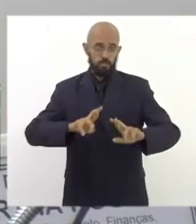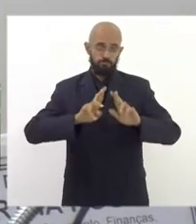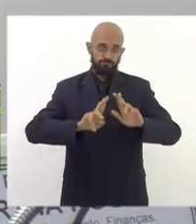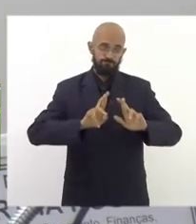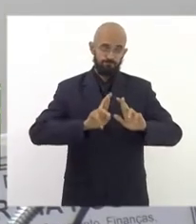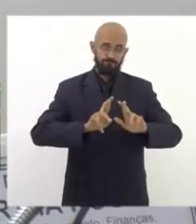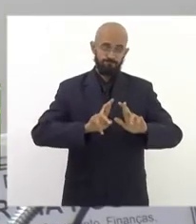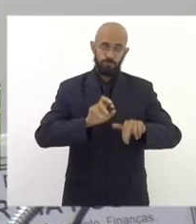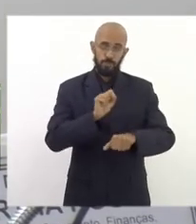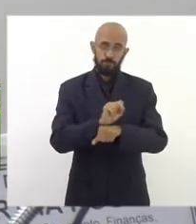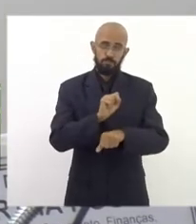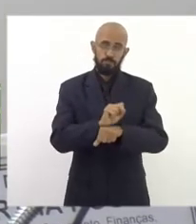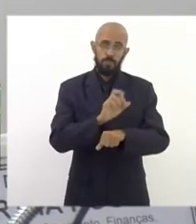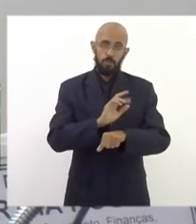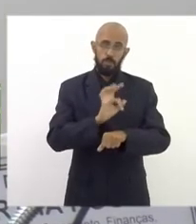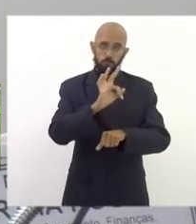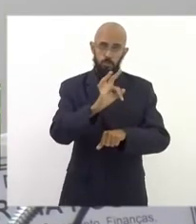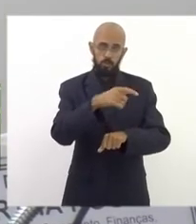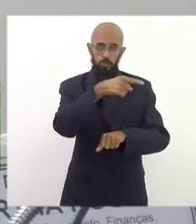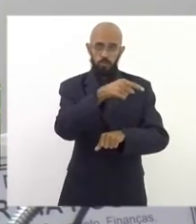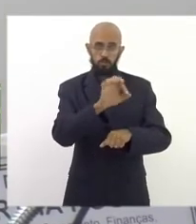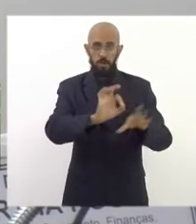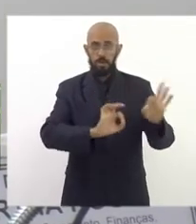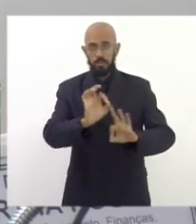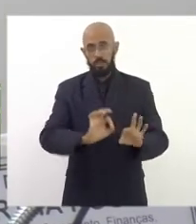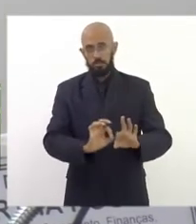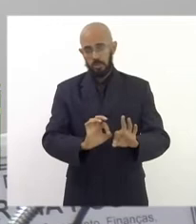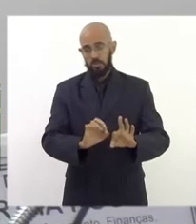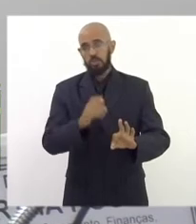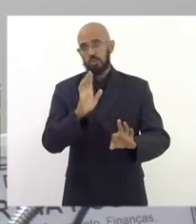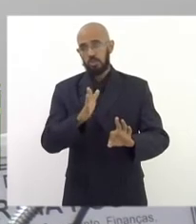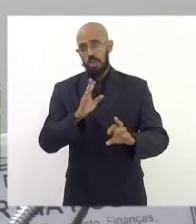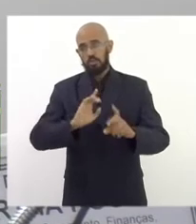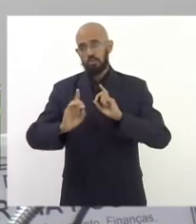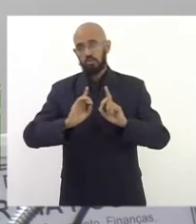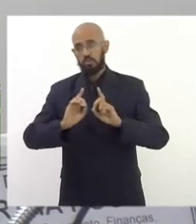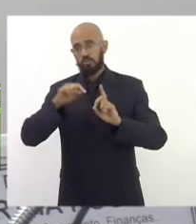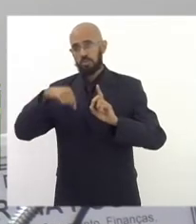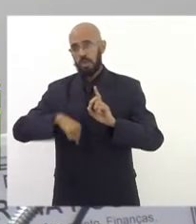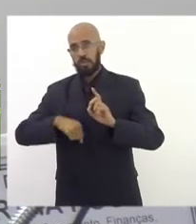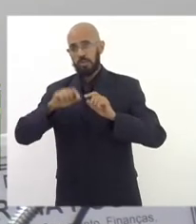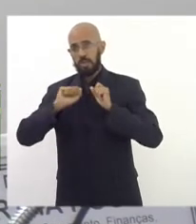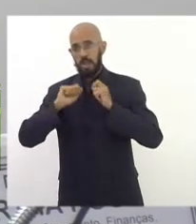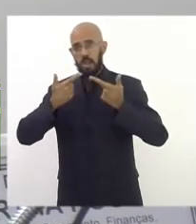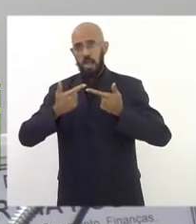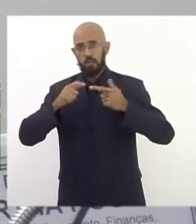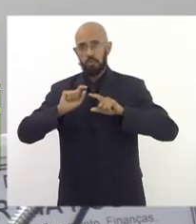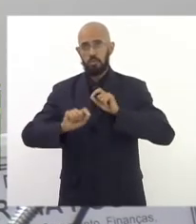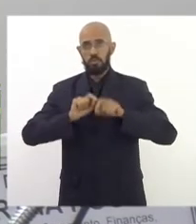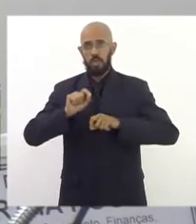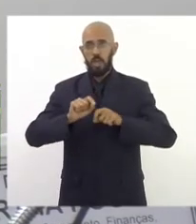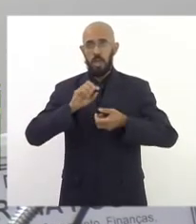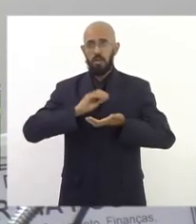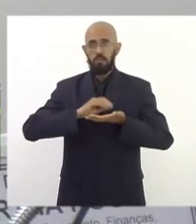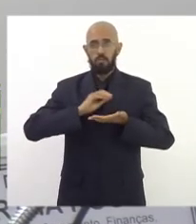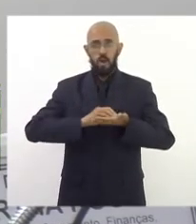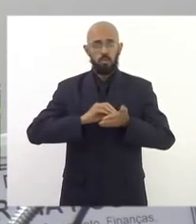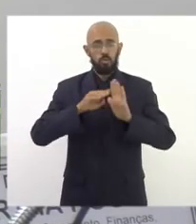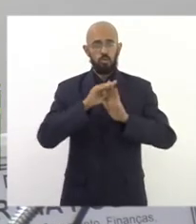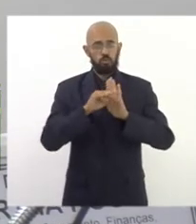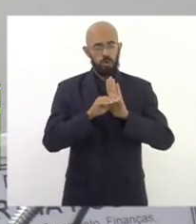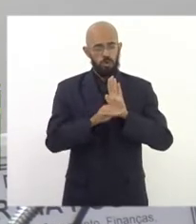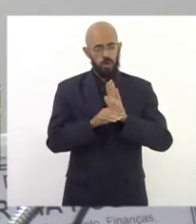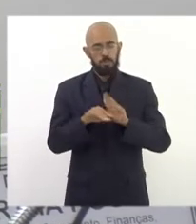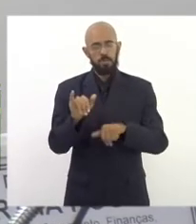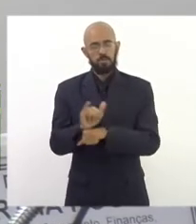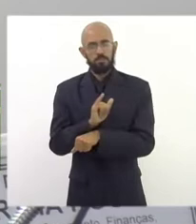à Secretaria de Planejamento. Uma das coisas que discutimos aqui na casa é a ausência de um programa